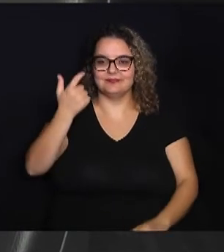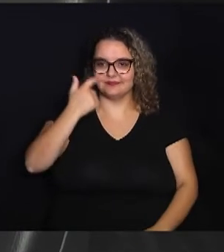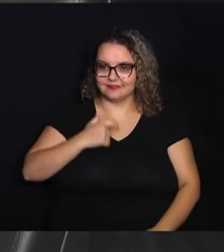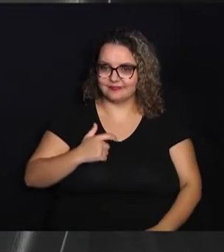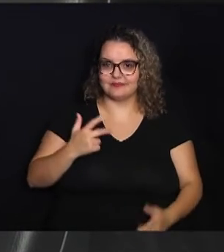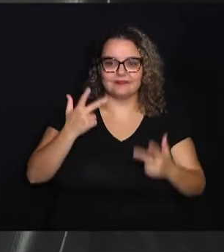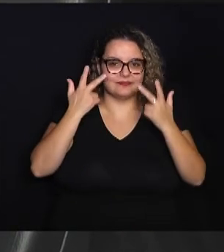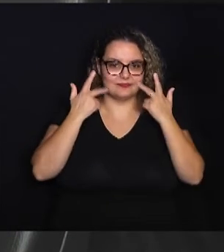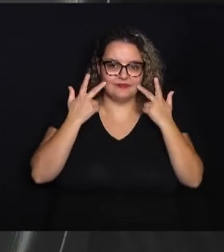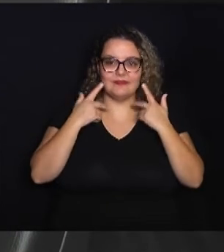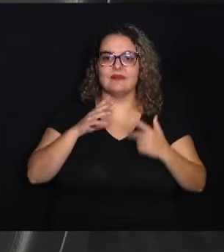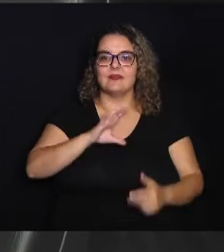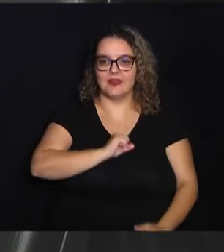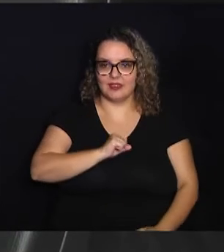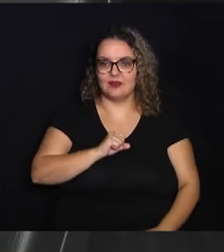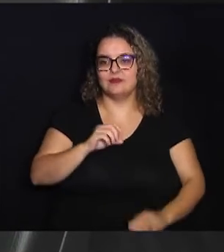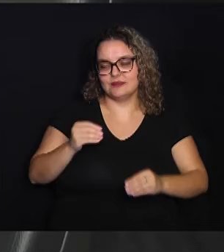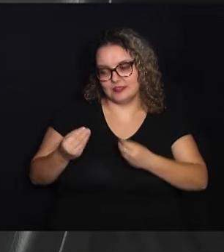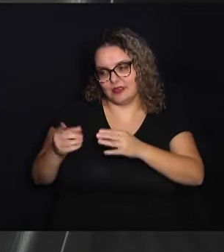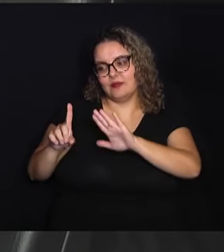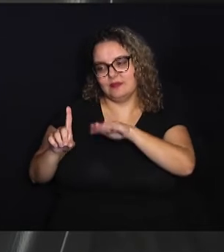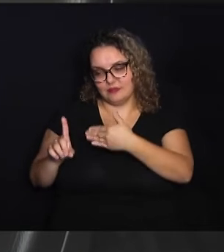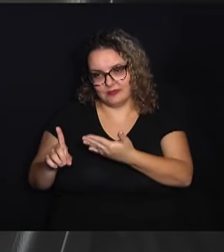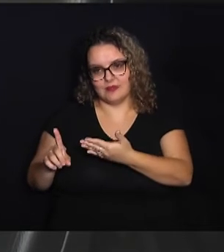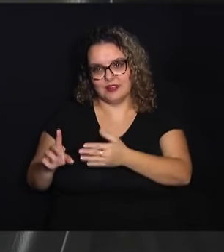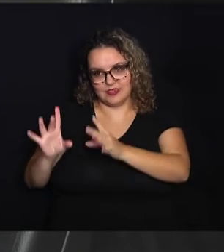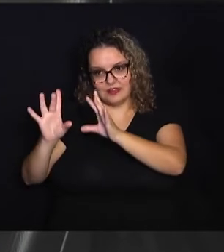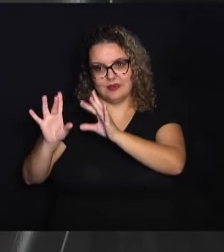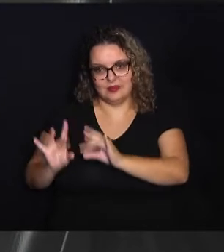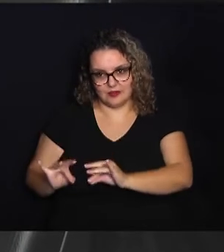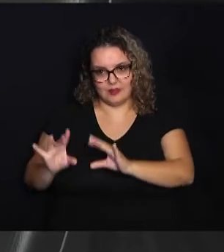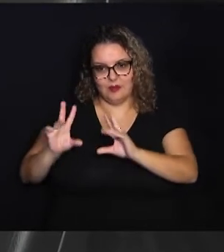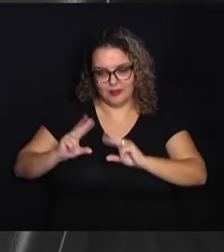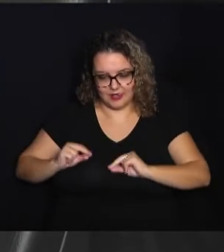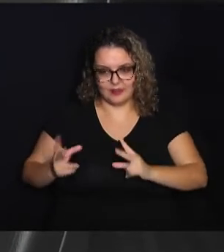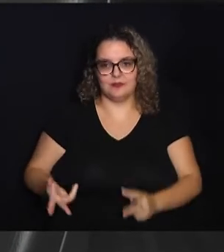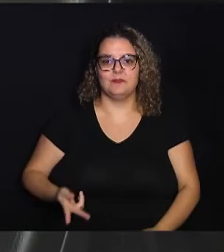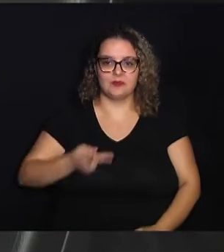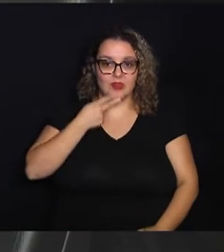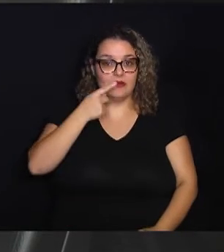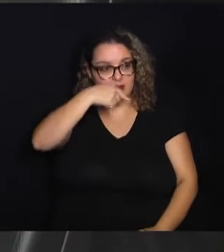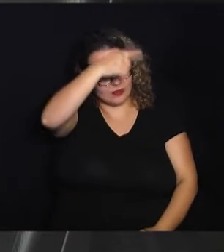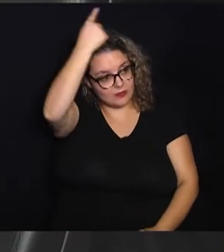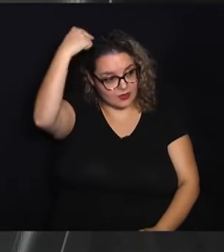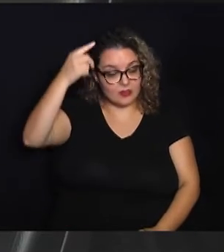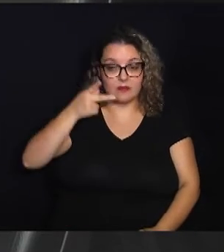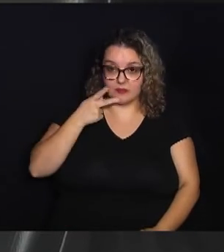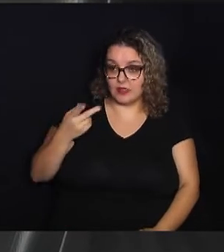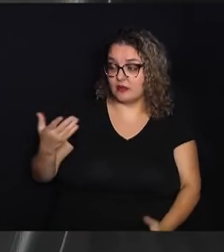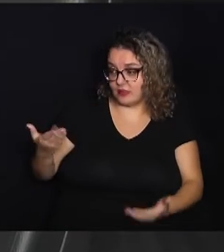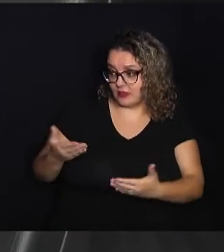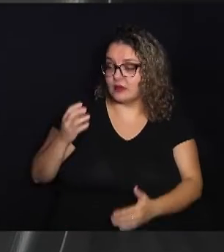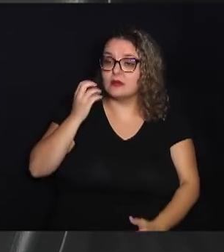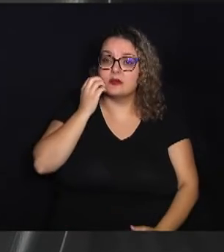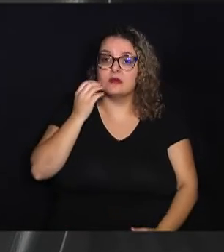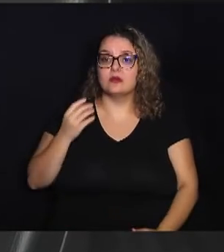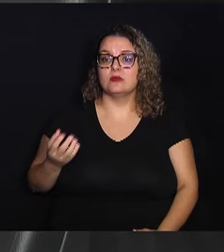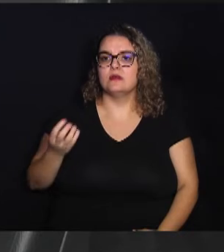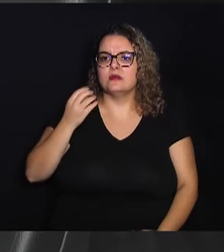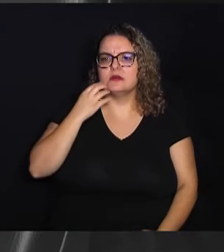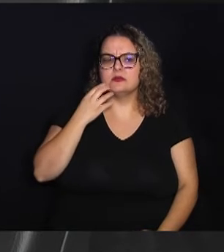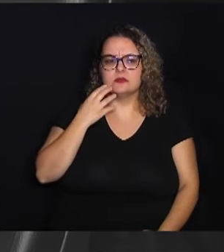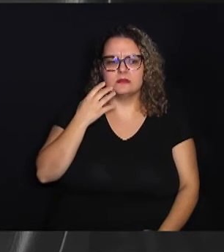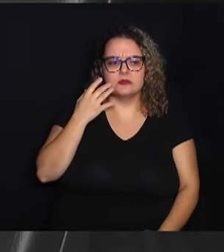tranquila e eu gosto sempre de dar o mérito para quem tem mérito. Eu falei do Paulo Gaspar e agora eu falo do Igor. O Igor, né, um dia, eu não lembro se